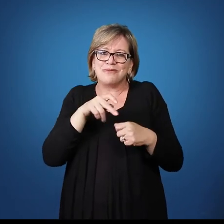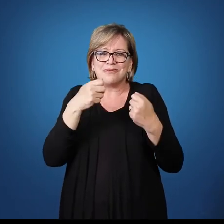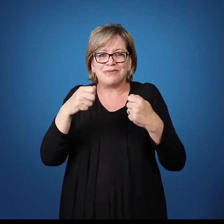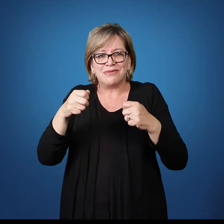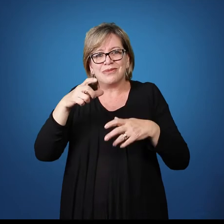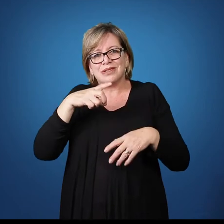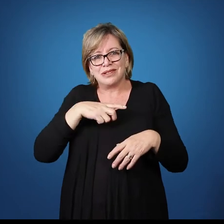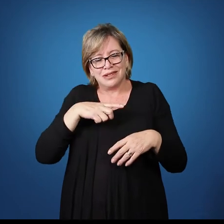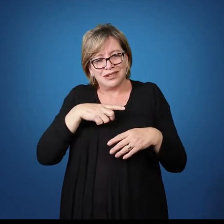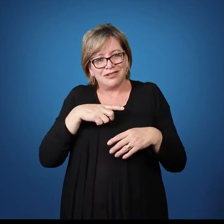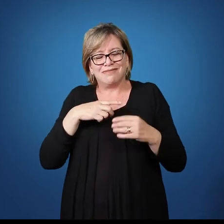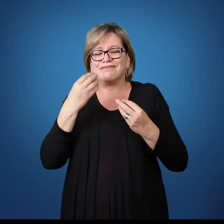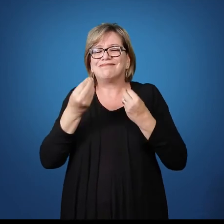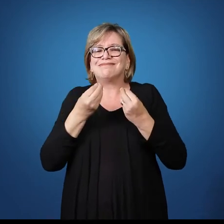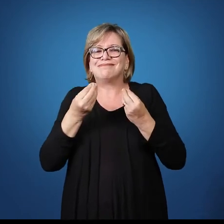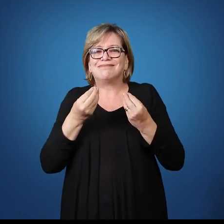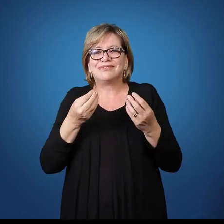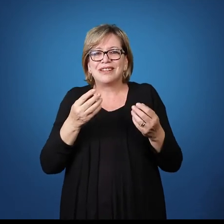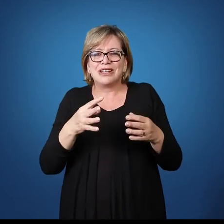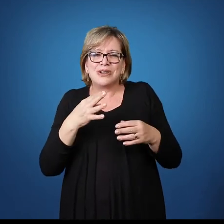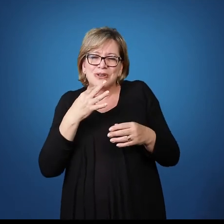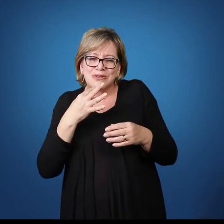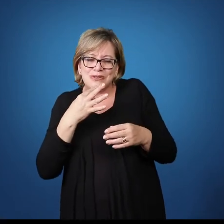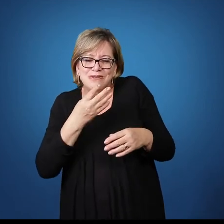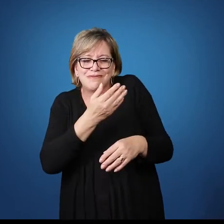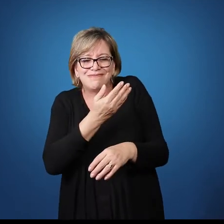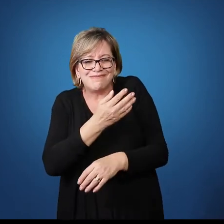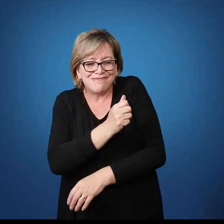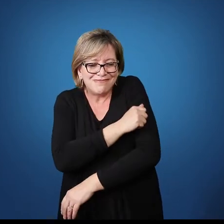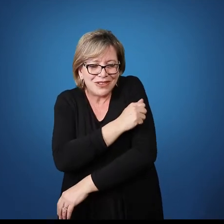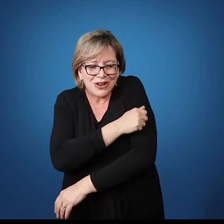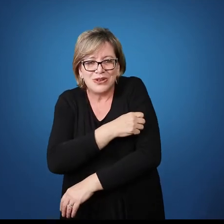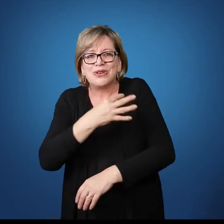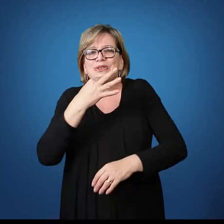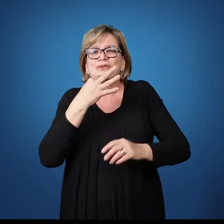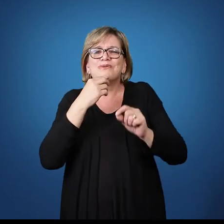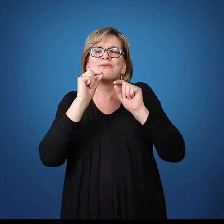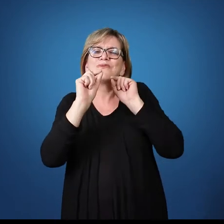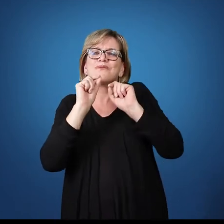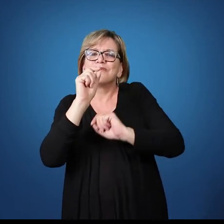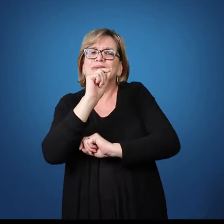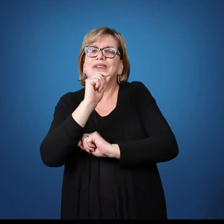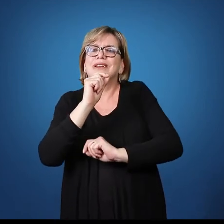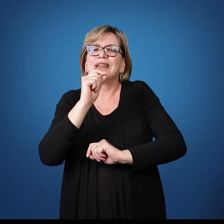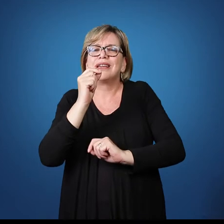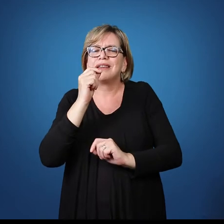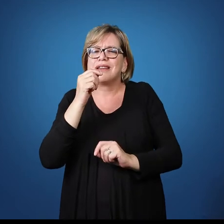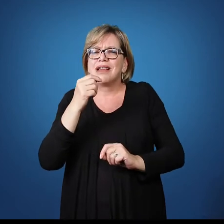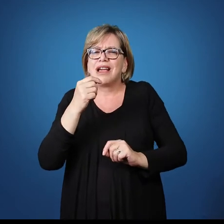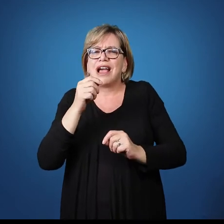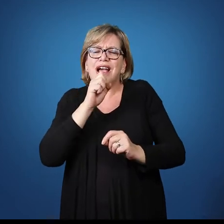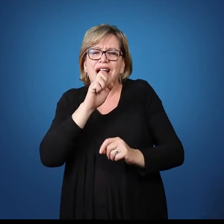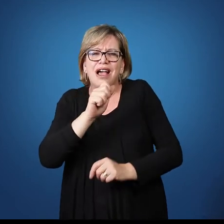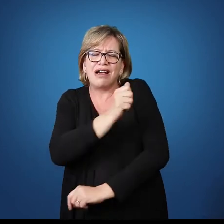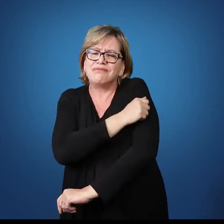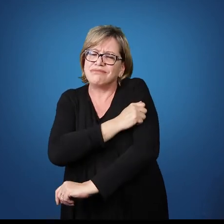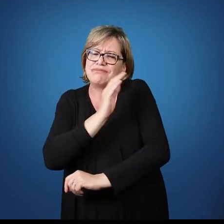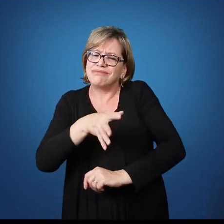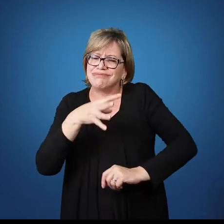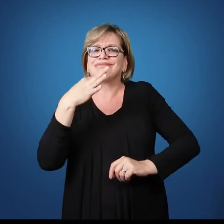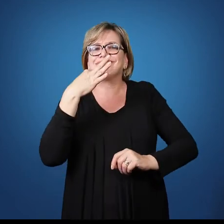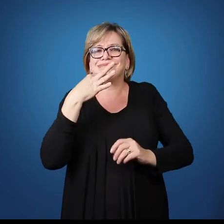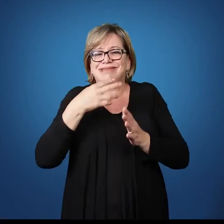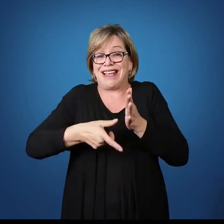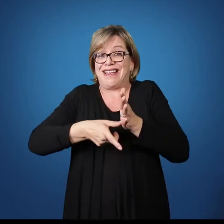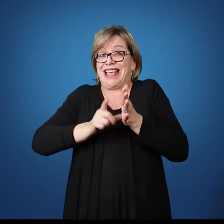relação à alfabetização. Conhecer a criança, conhecer aquilo que a criança já traz de casa, para que inicie-se, então,